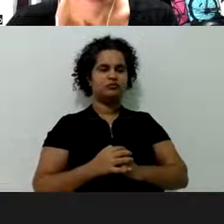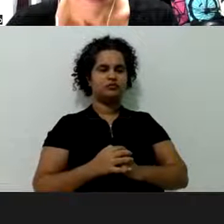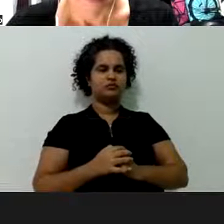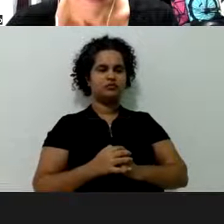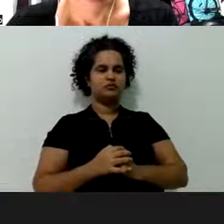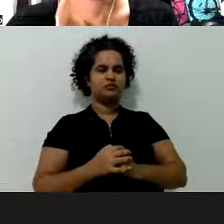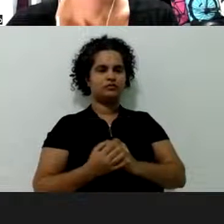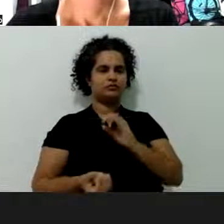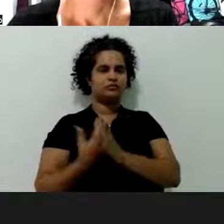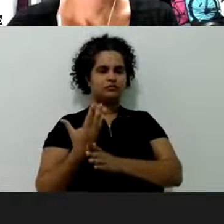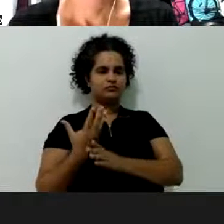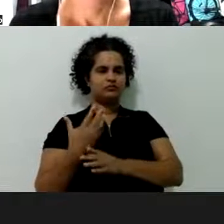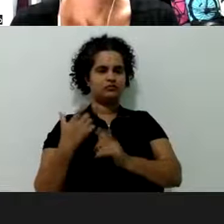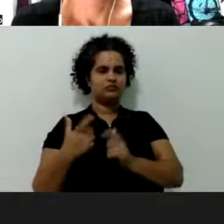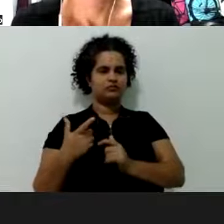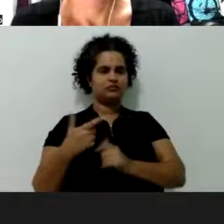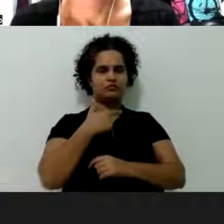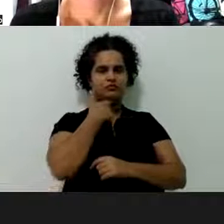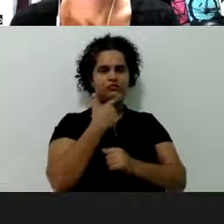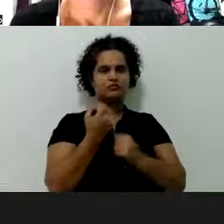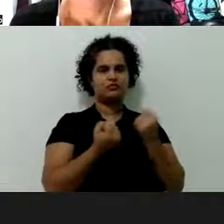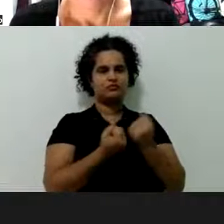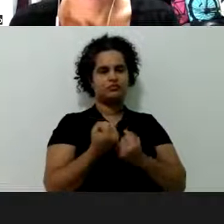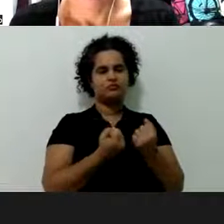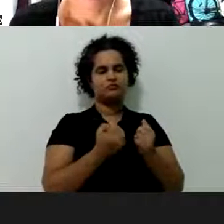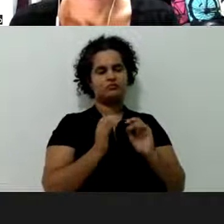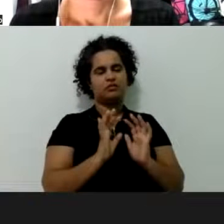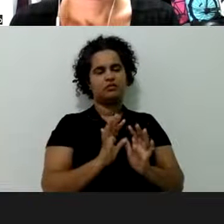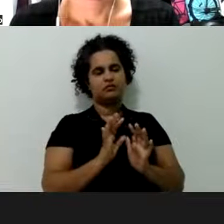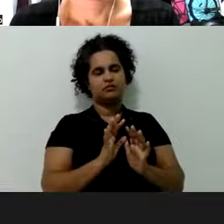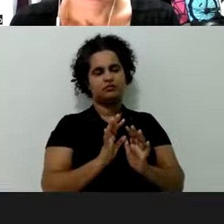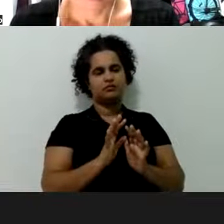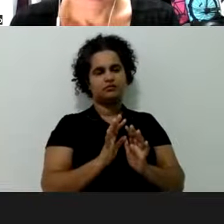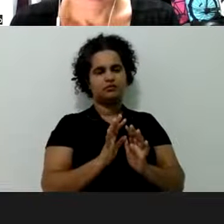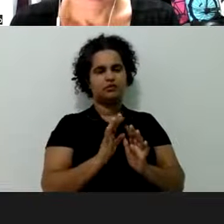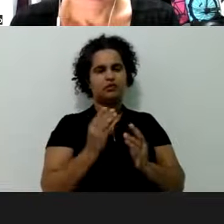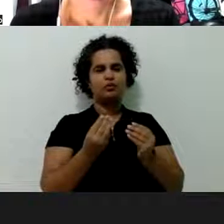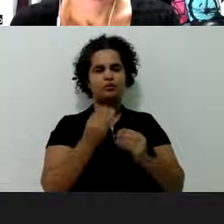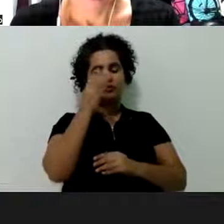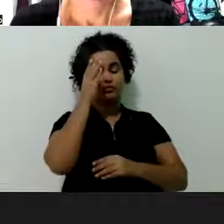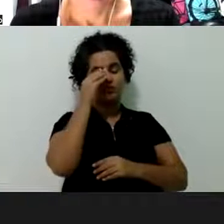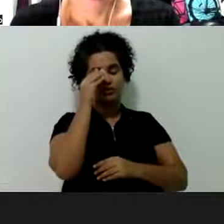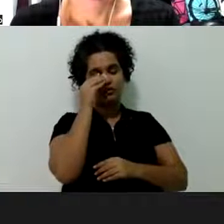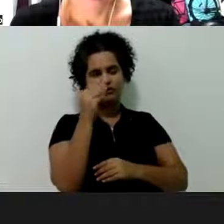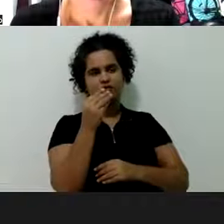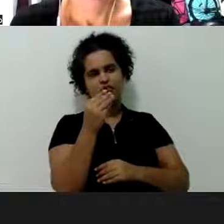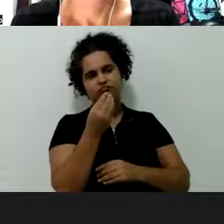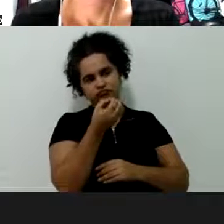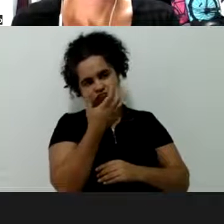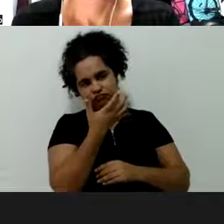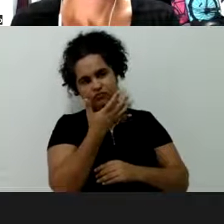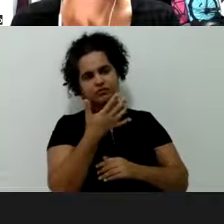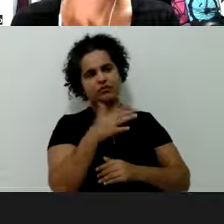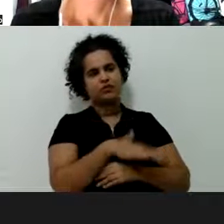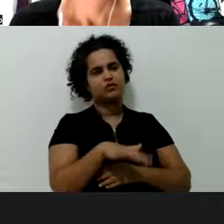instalados, né, no espaço de vagas de carros, ok, mas como observar se vale a pena instalar um parque naquela região